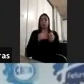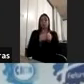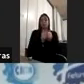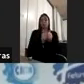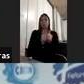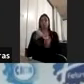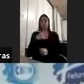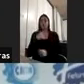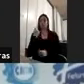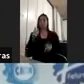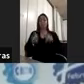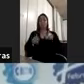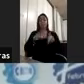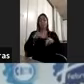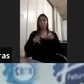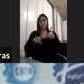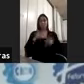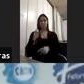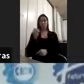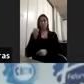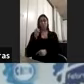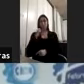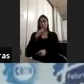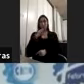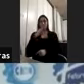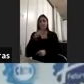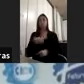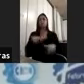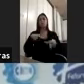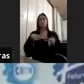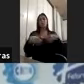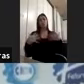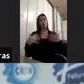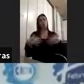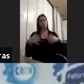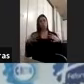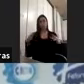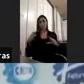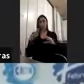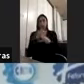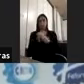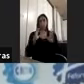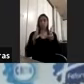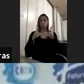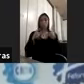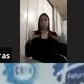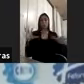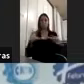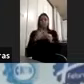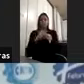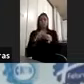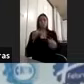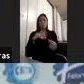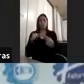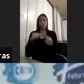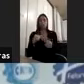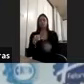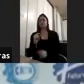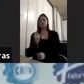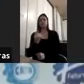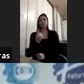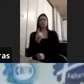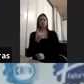os 8.000 trabalhadores, porque agora eles todos juntos estão lutando pelo mesmo objetivo, por condições de trabalho dentro